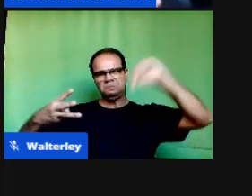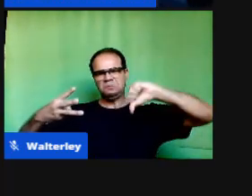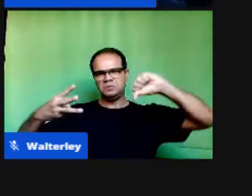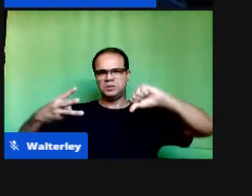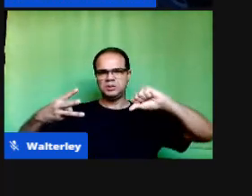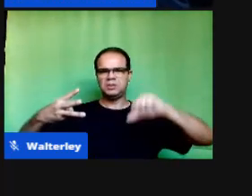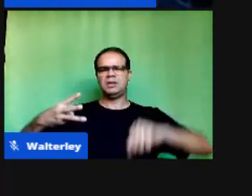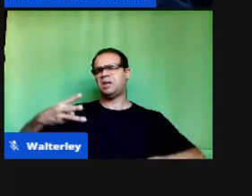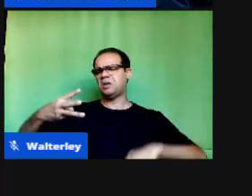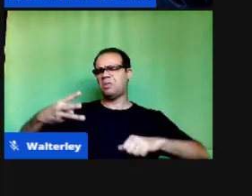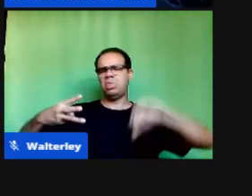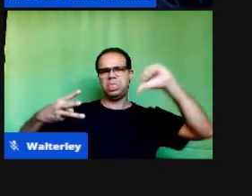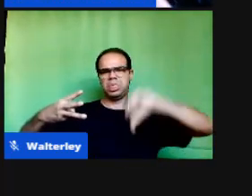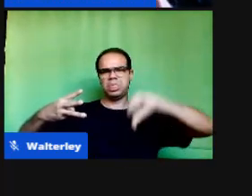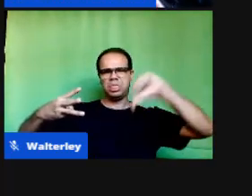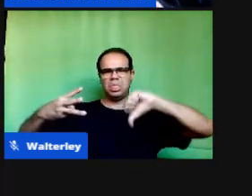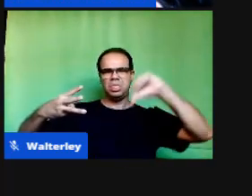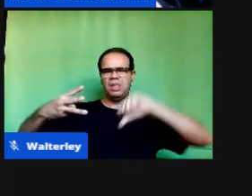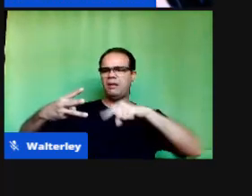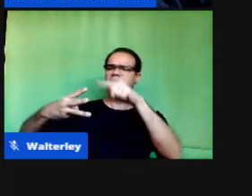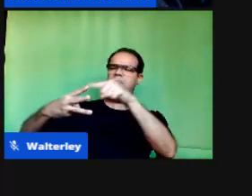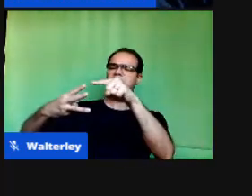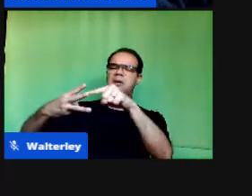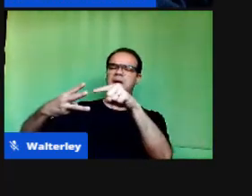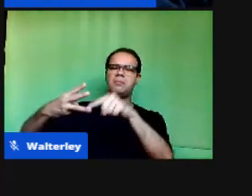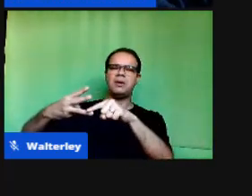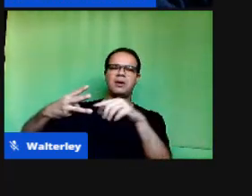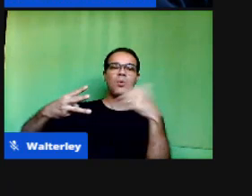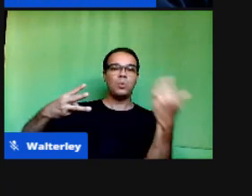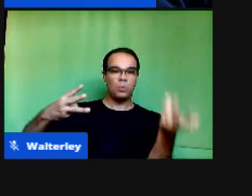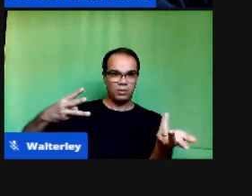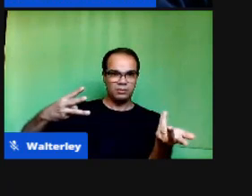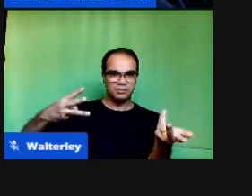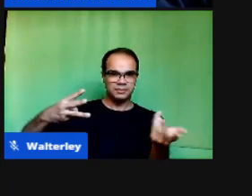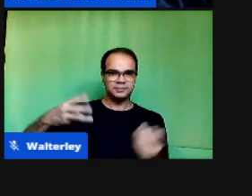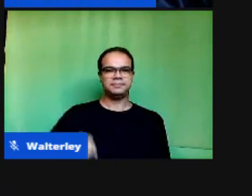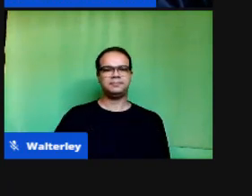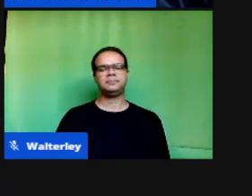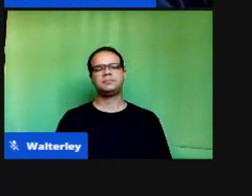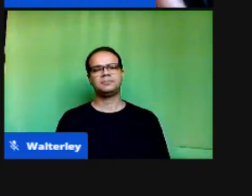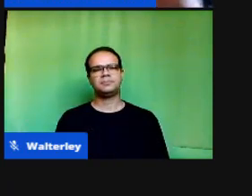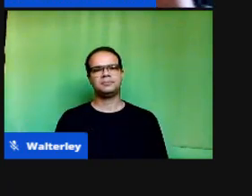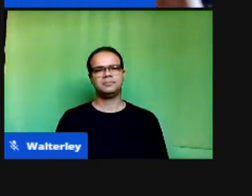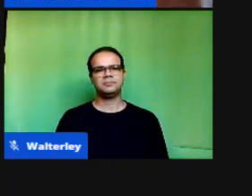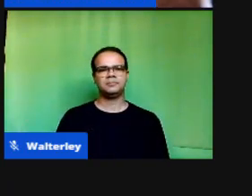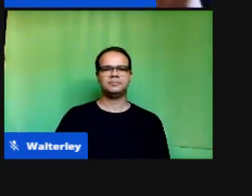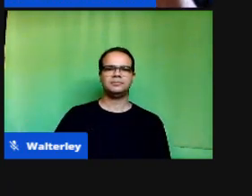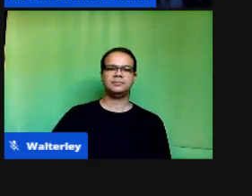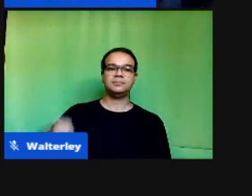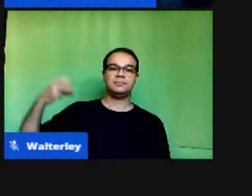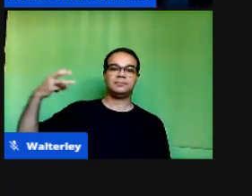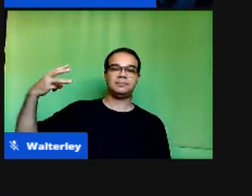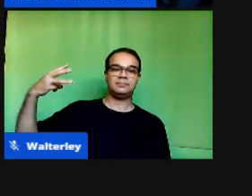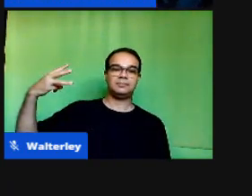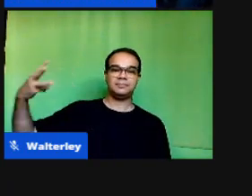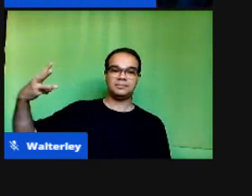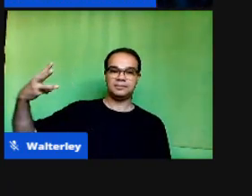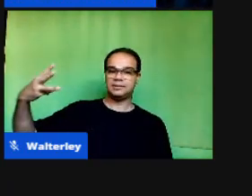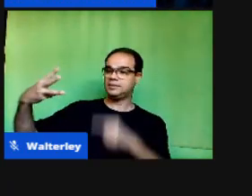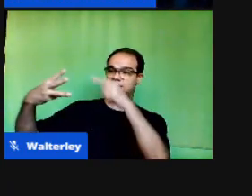Quais foram as 3 últimas situações que você agiu como vítima? Seja sincero com você mesmo, ninguém vai ver. É com você esse